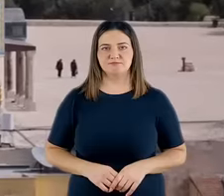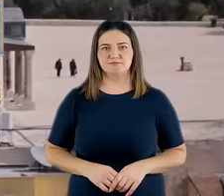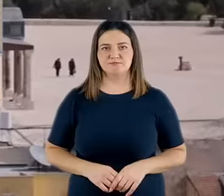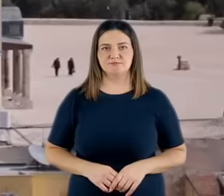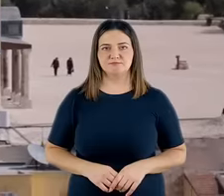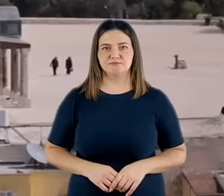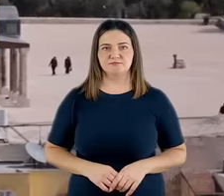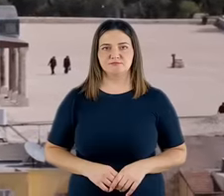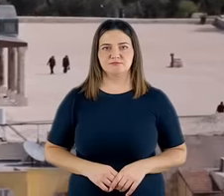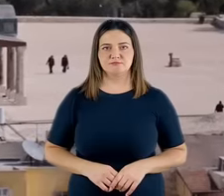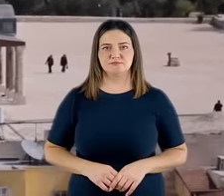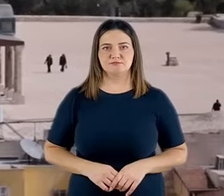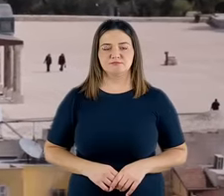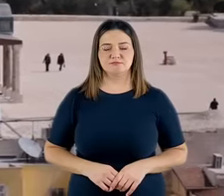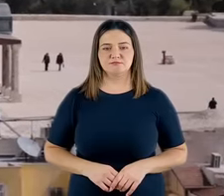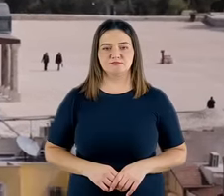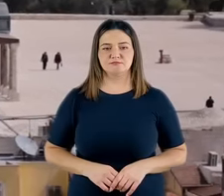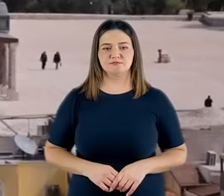2.